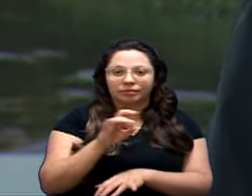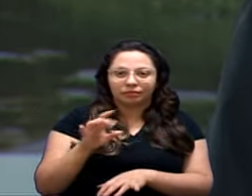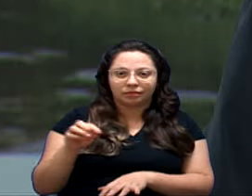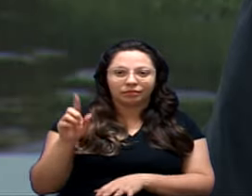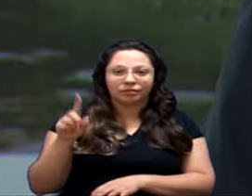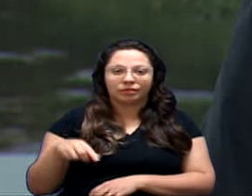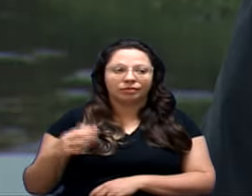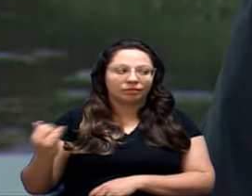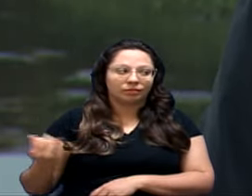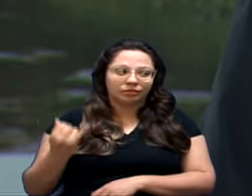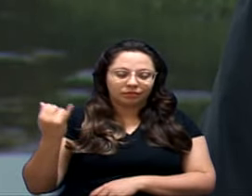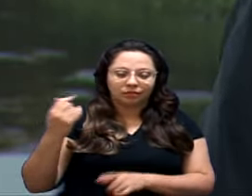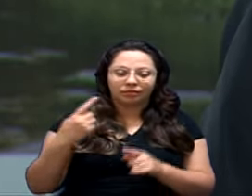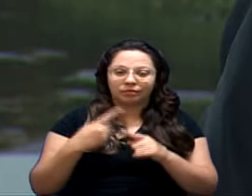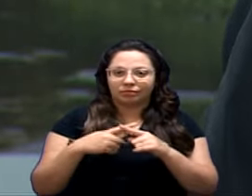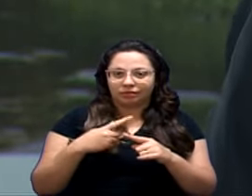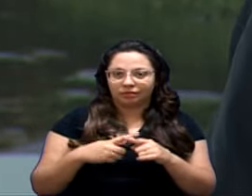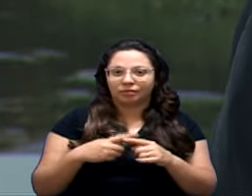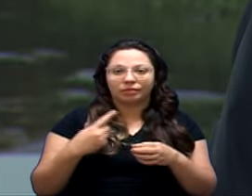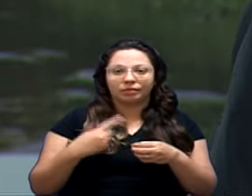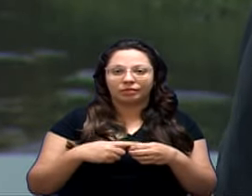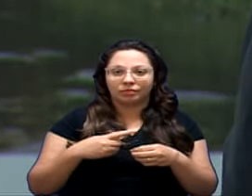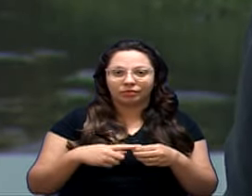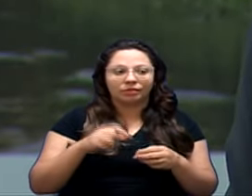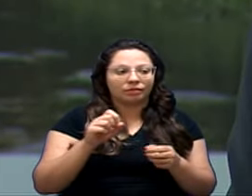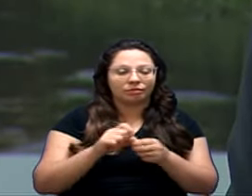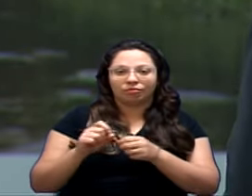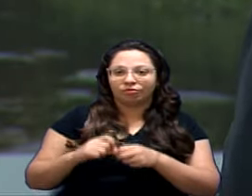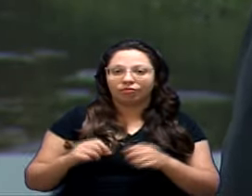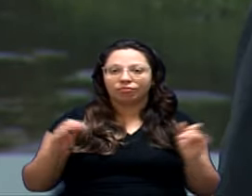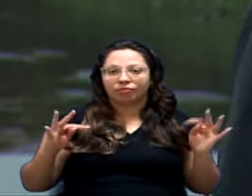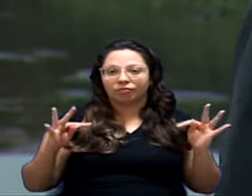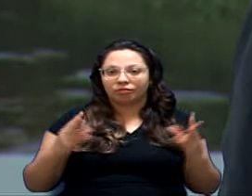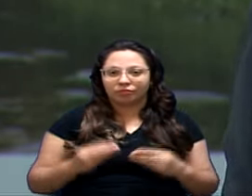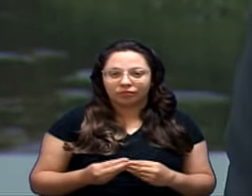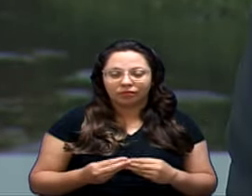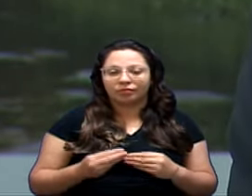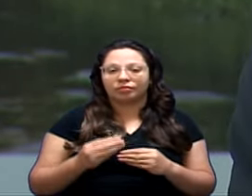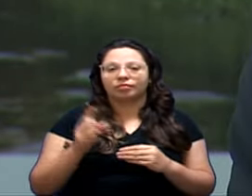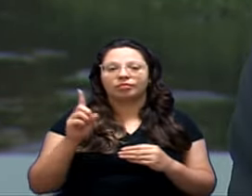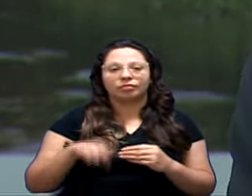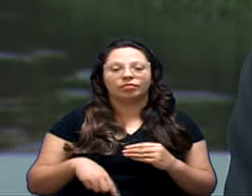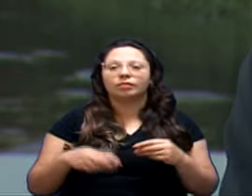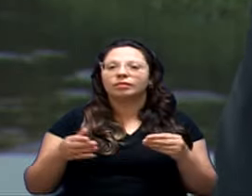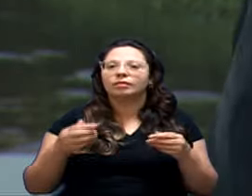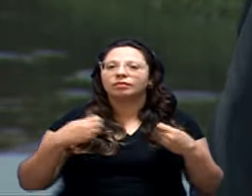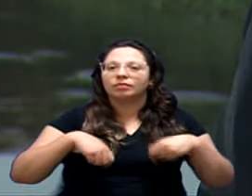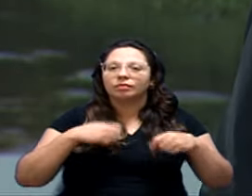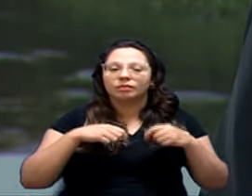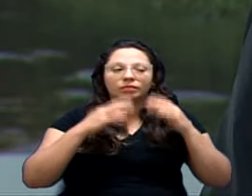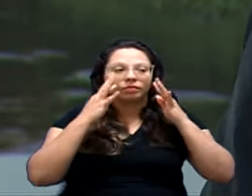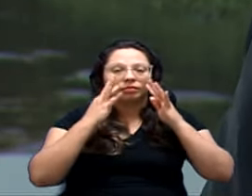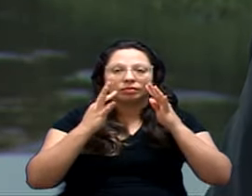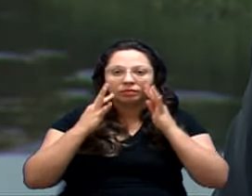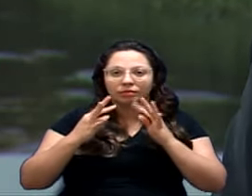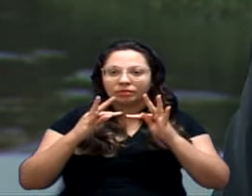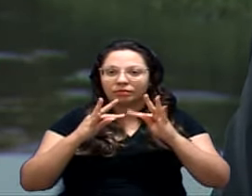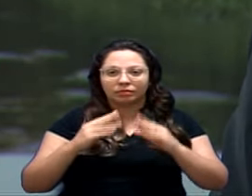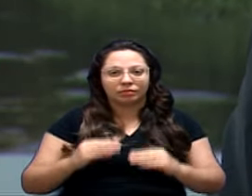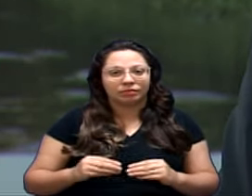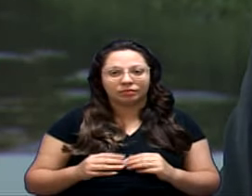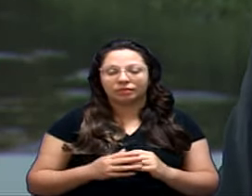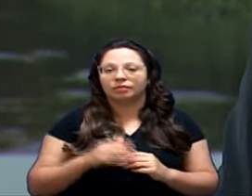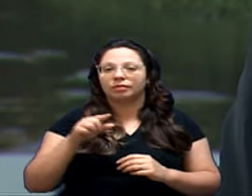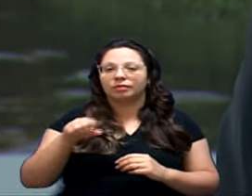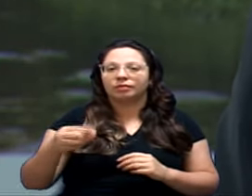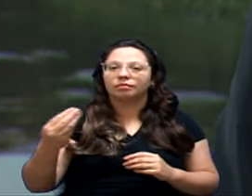fundamental pois a cidade é feita para todos e deve atender as necessidades da nossa comunidade quando você participa de uma audiência